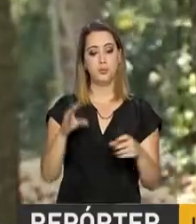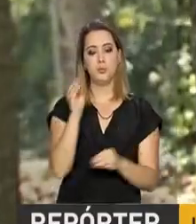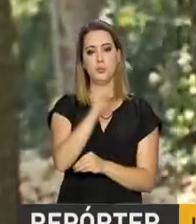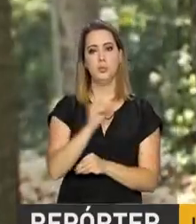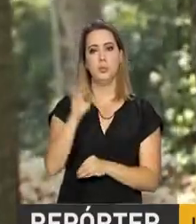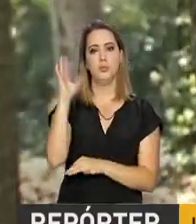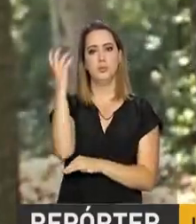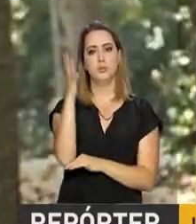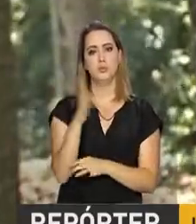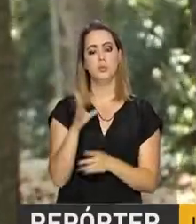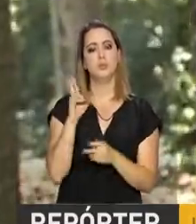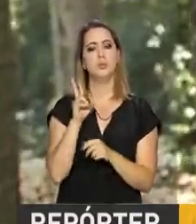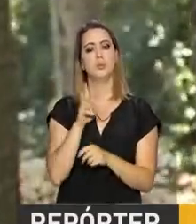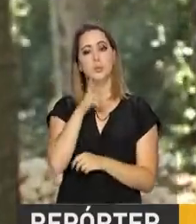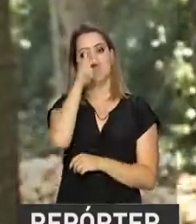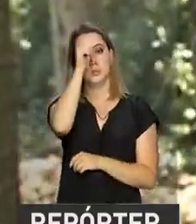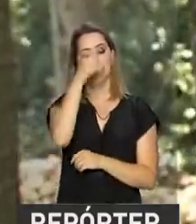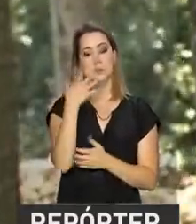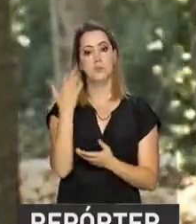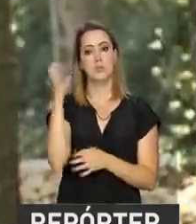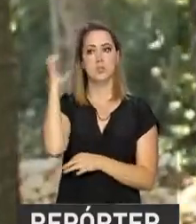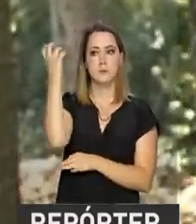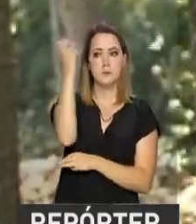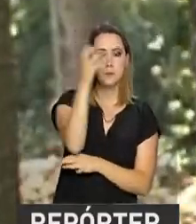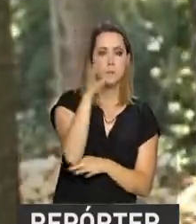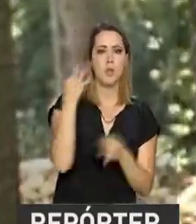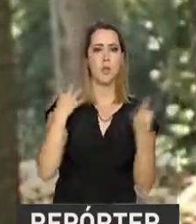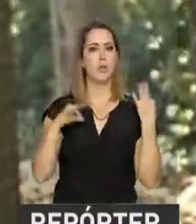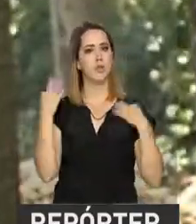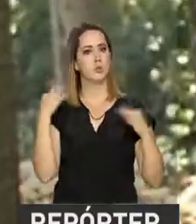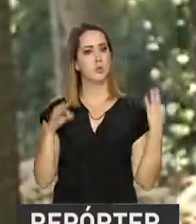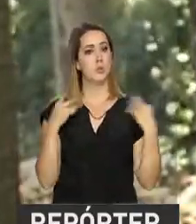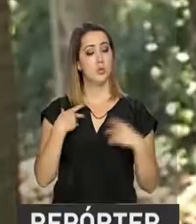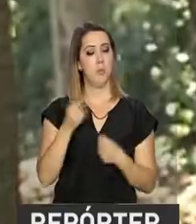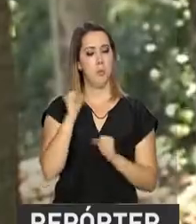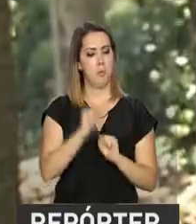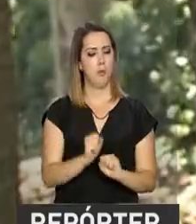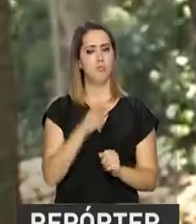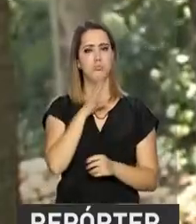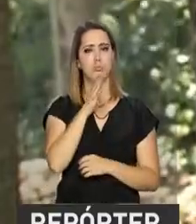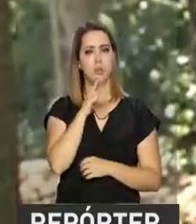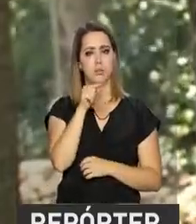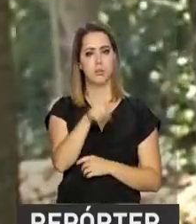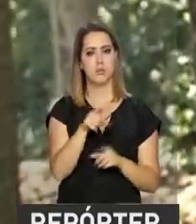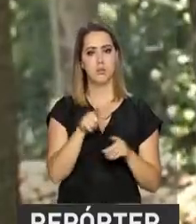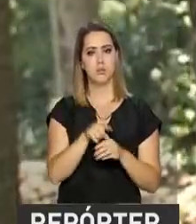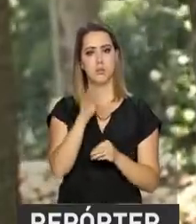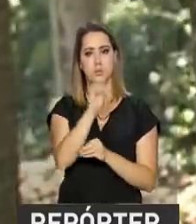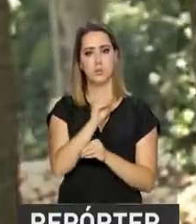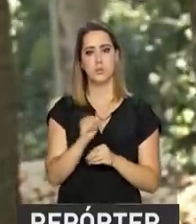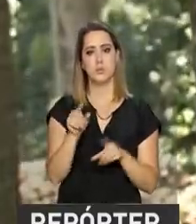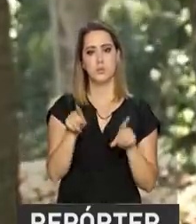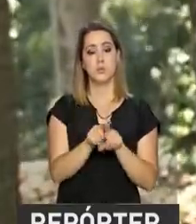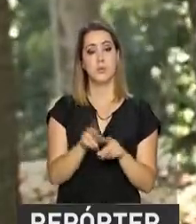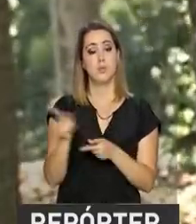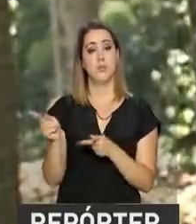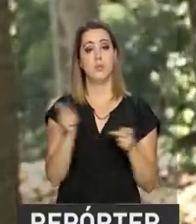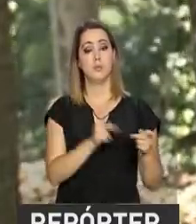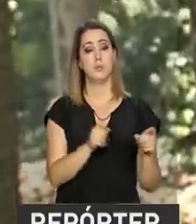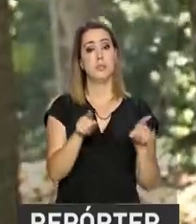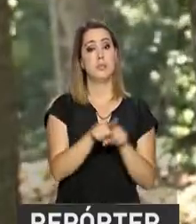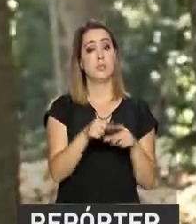fortalece o ecoturismo numa região pouco conhecida e com forte potencial o refúgio de vida silvestre do arquipélago de alcatrazes